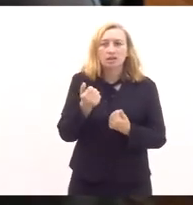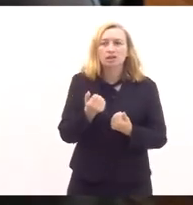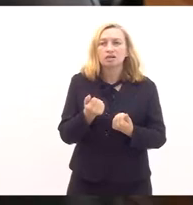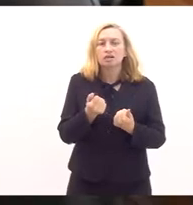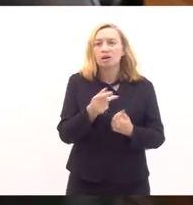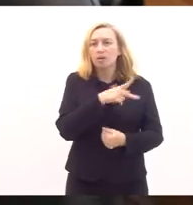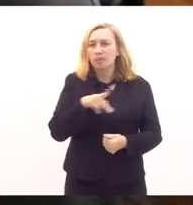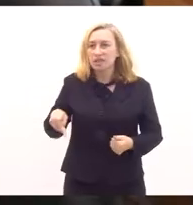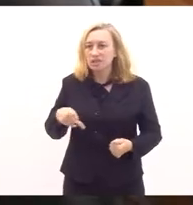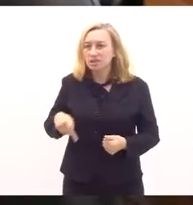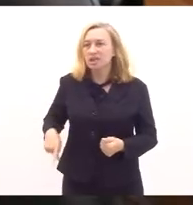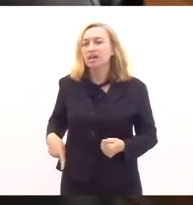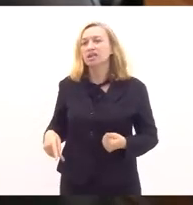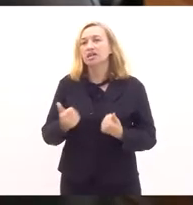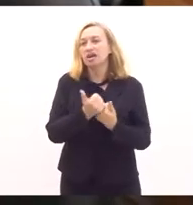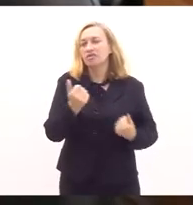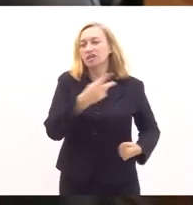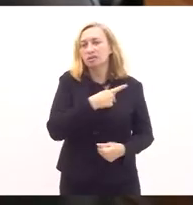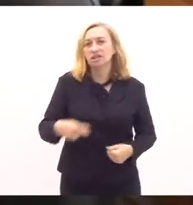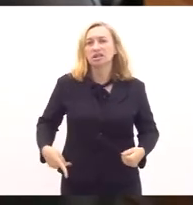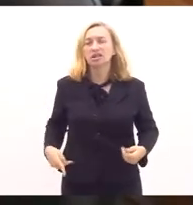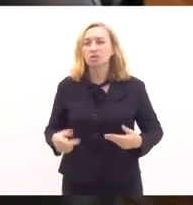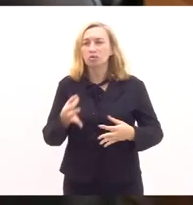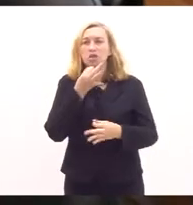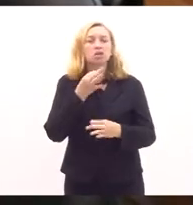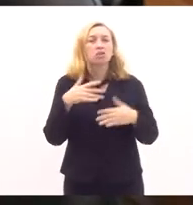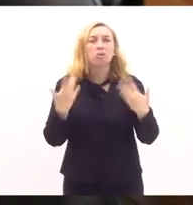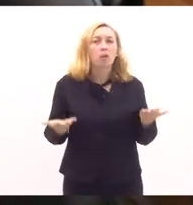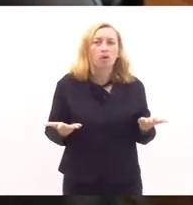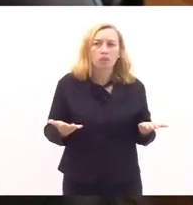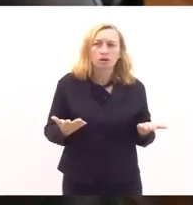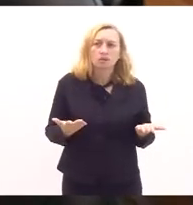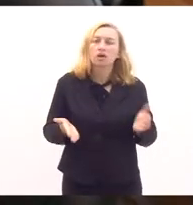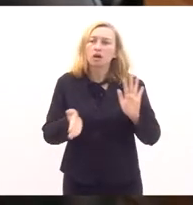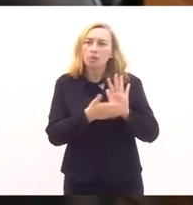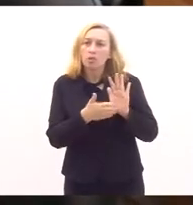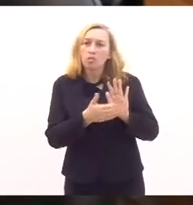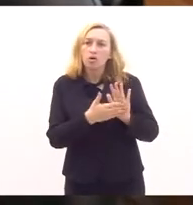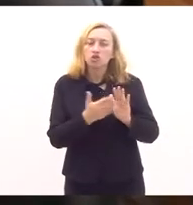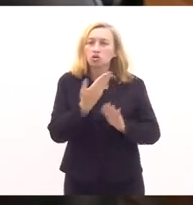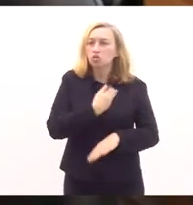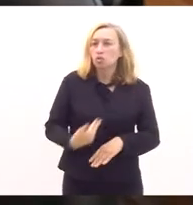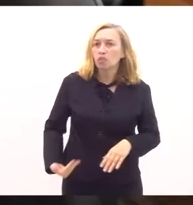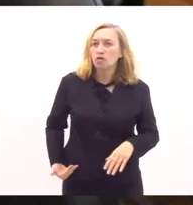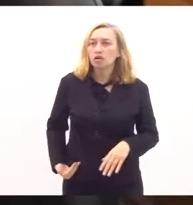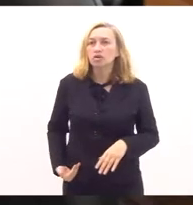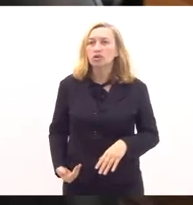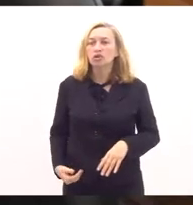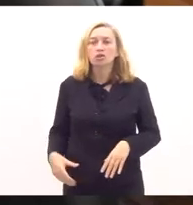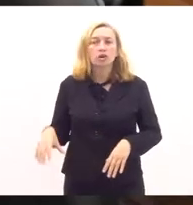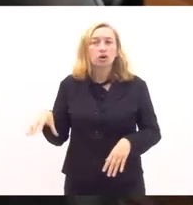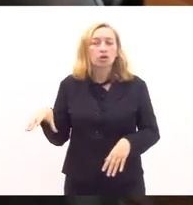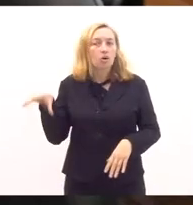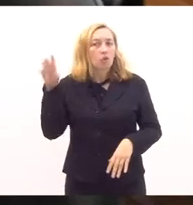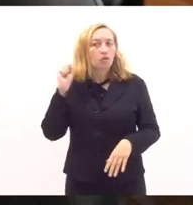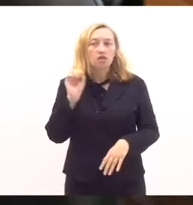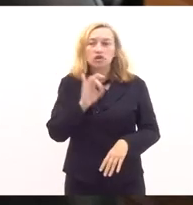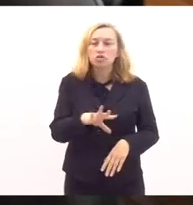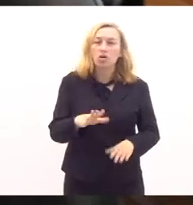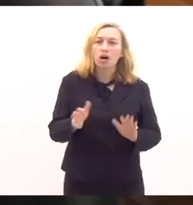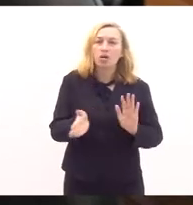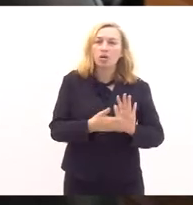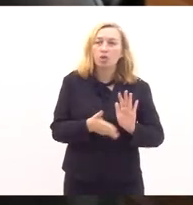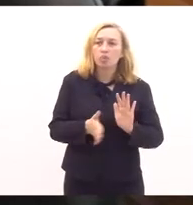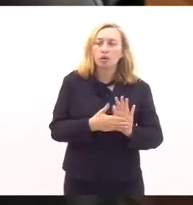são os argumentos que nós vamos ter que apresentar. Então, eu quero a proposta do governo, que eu escutei a proposta da,